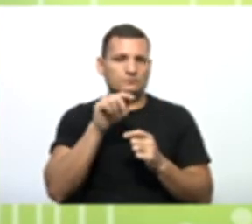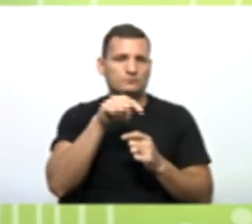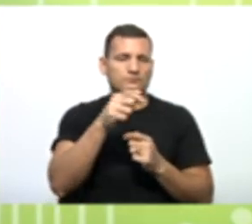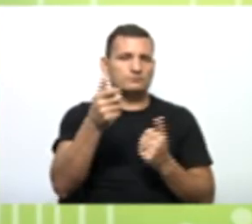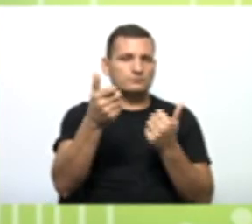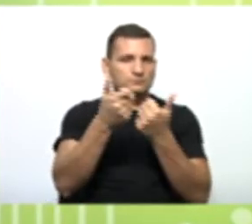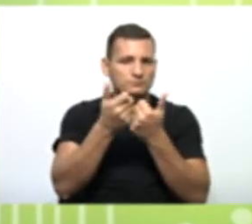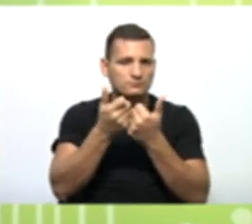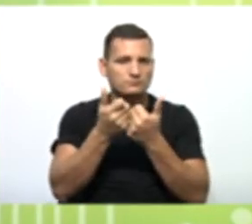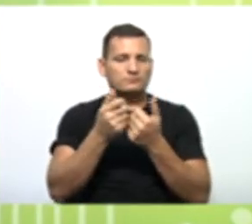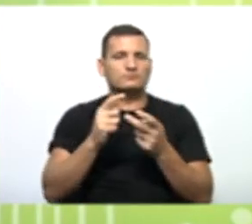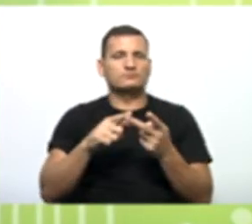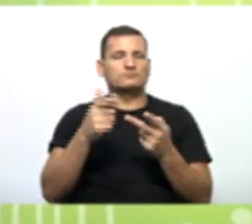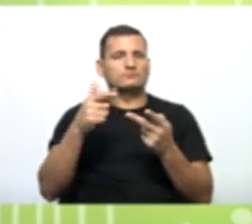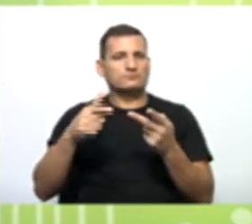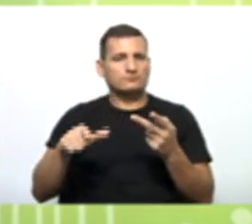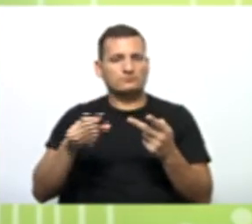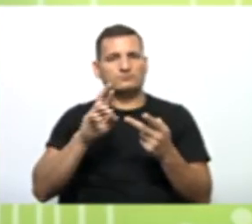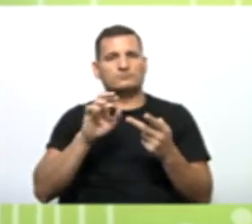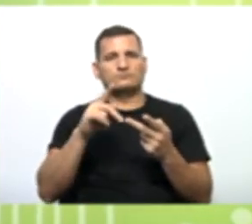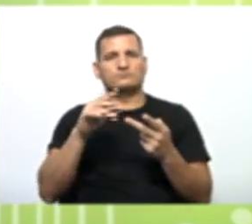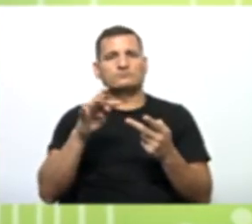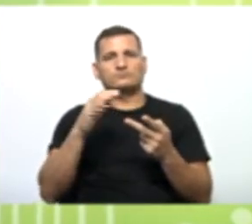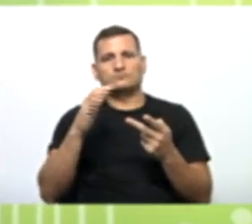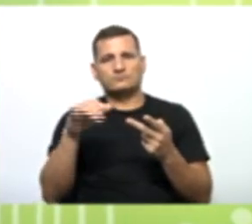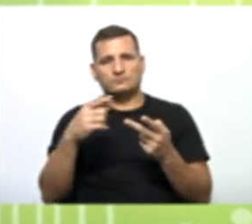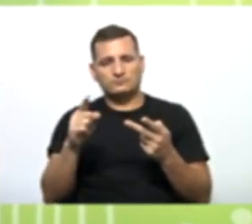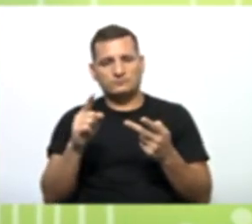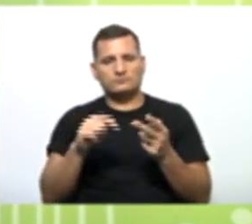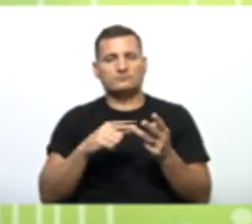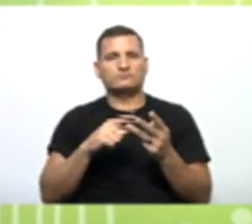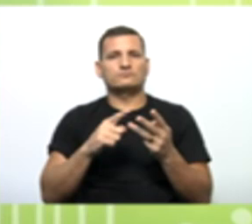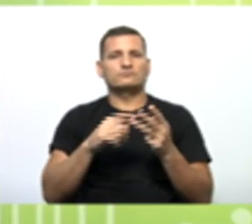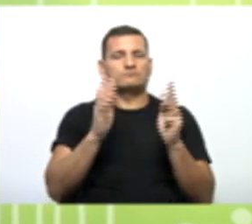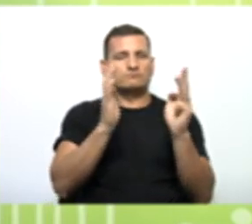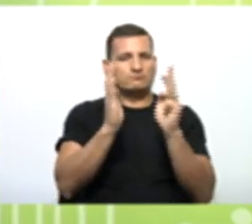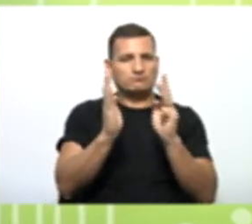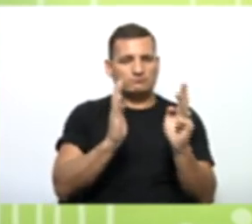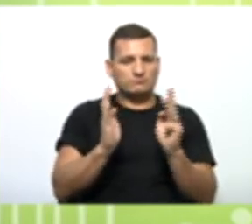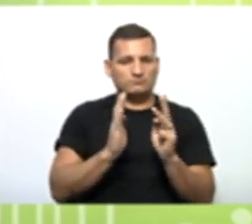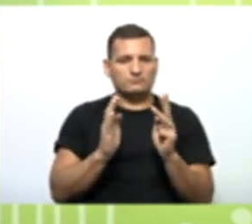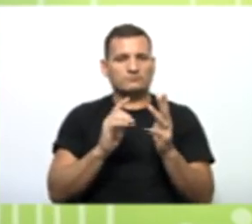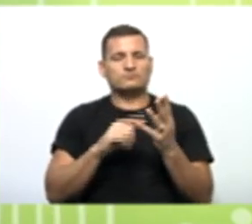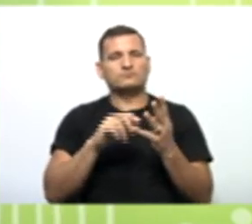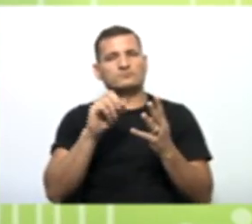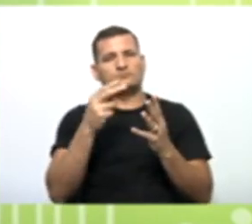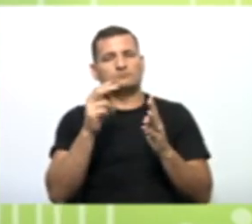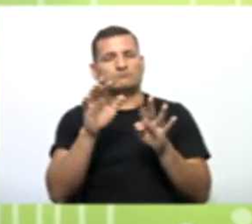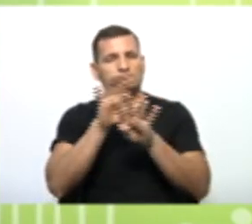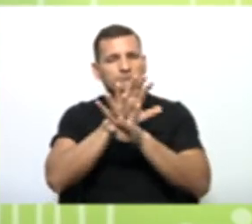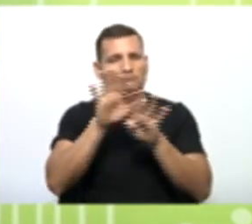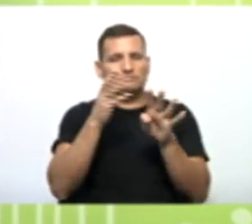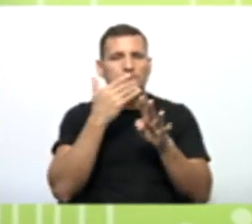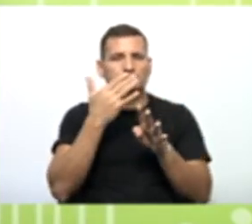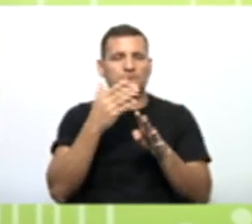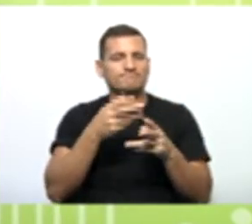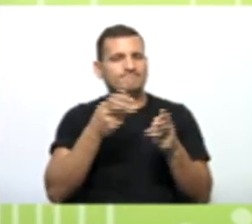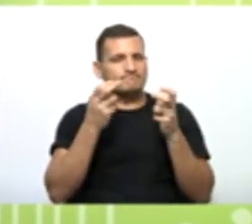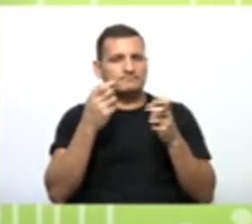que você aplicou de repetição, o que você aplicou de alinhamento ou o que você aplicou de contraste. Por